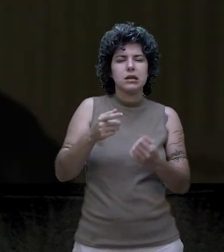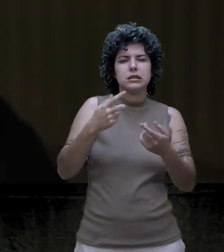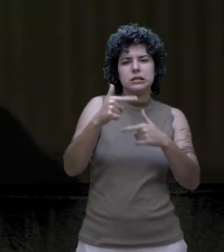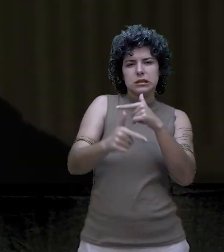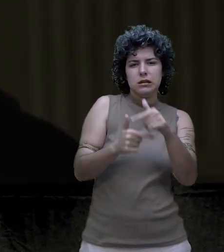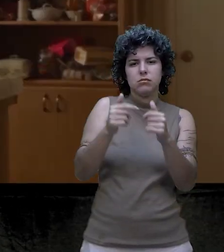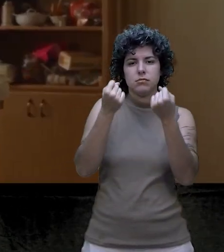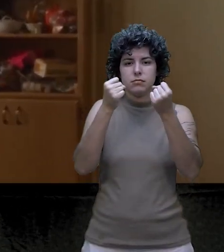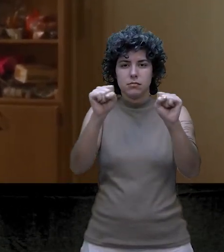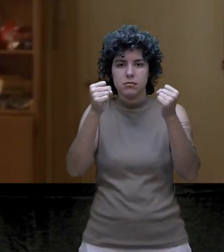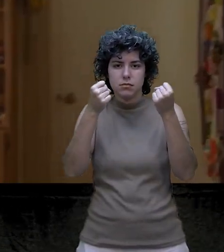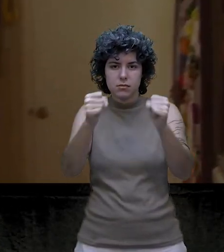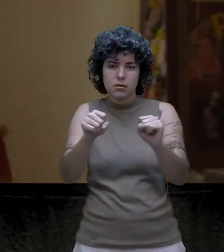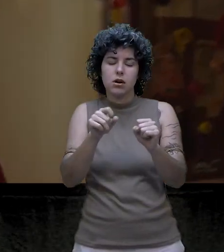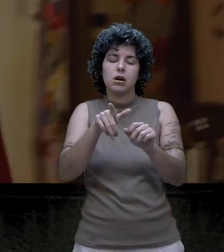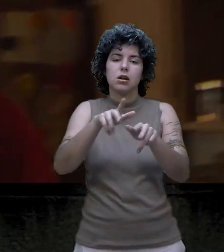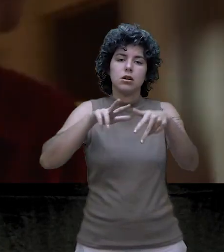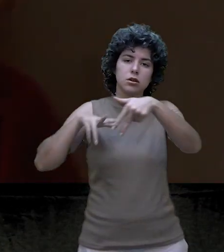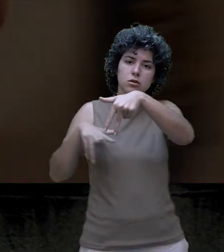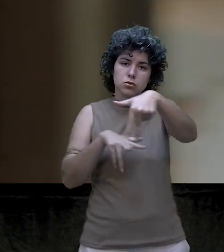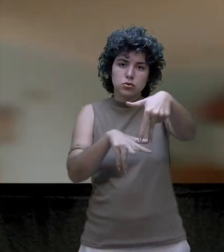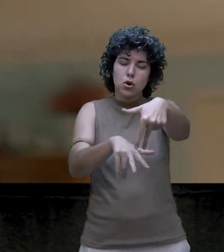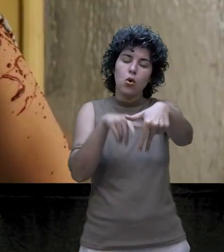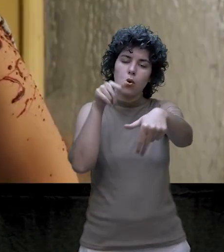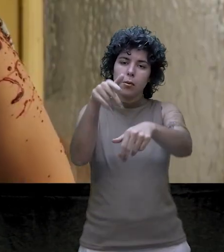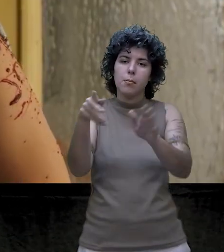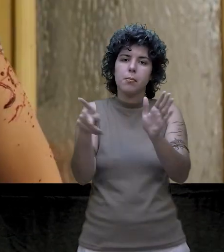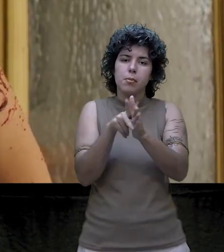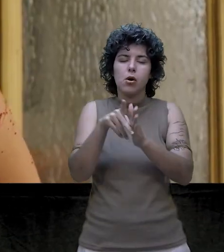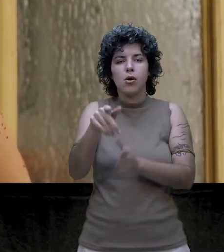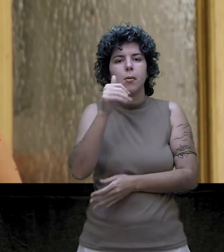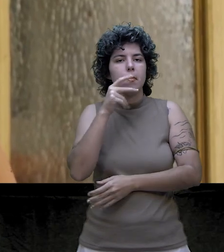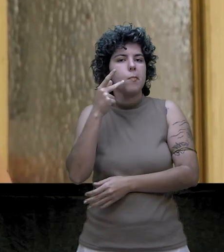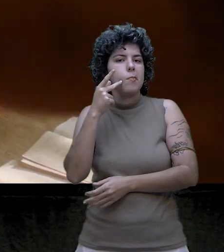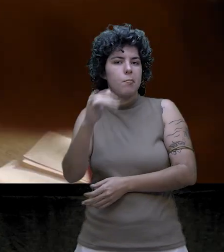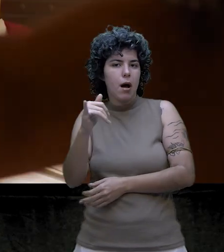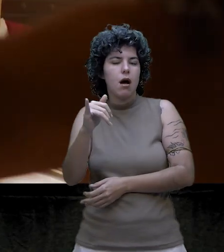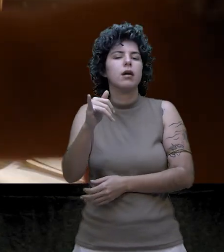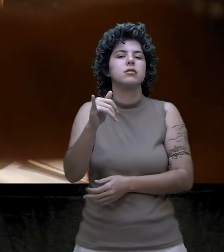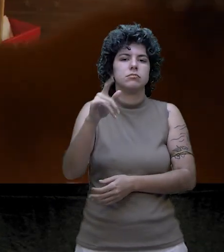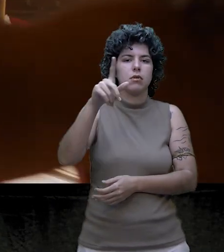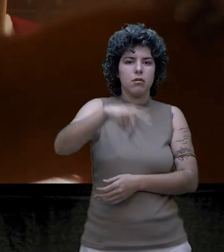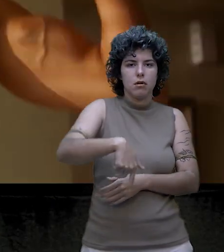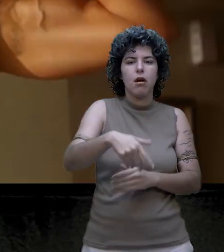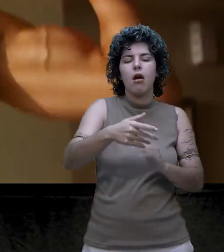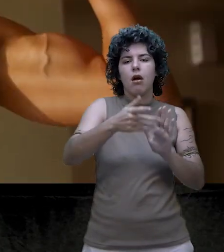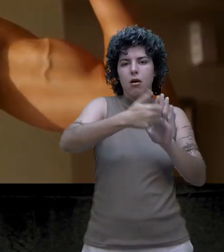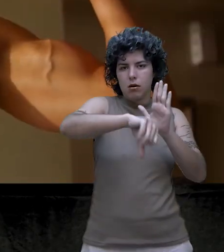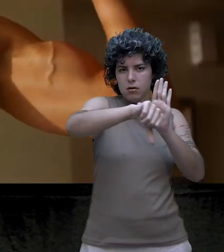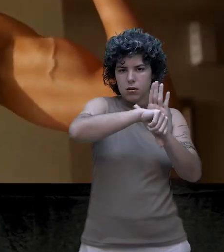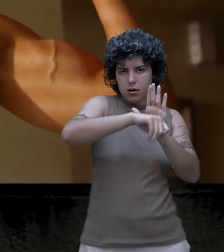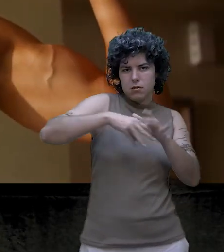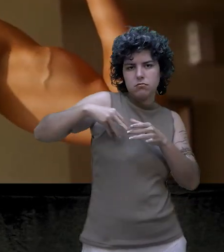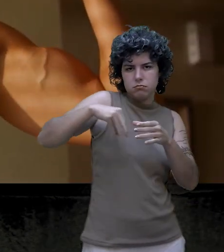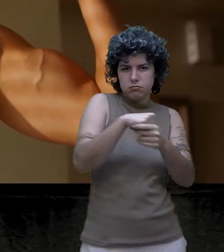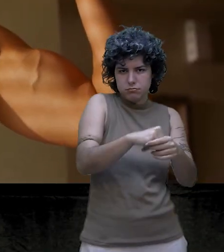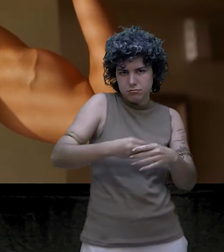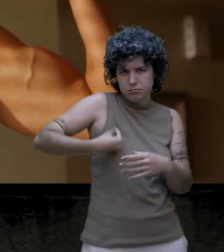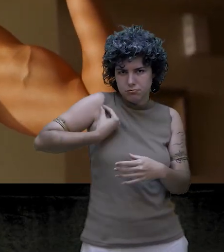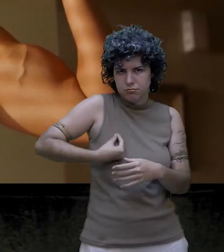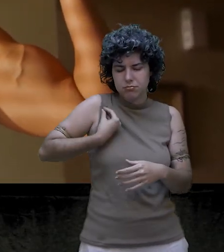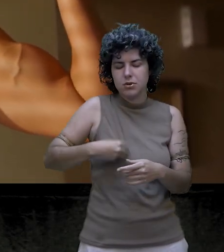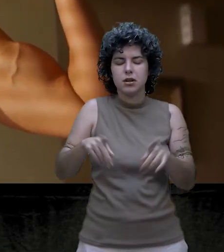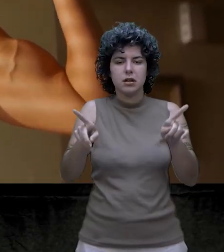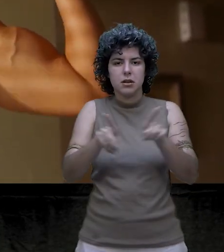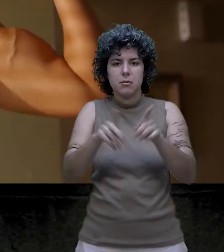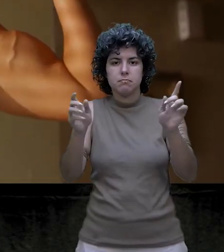na sombra do pai criminoso e tem um passado, digamos, turbulento. Até que surge Jackie, feita por Kate O'Brien,